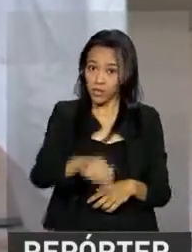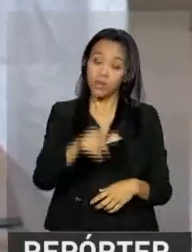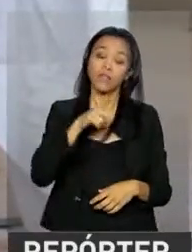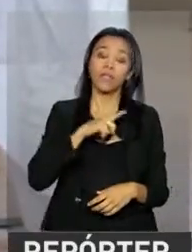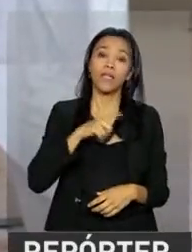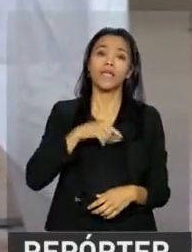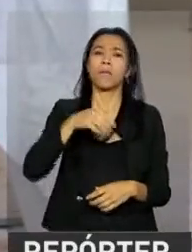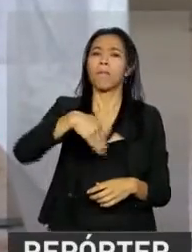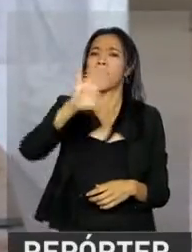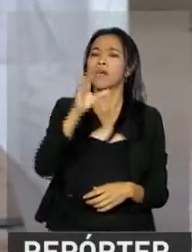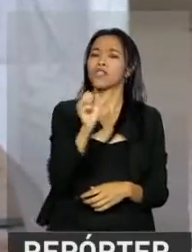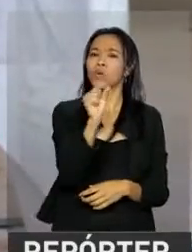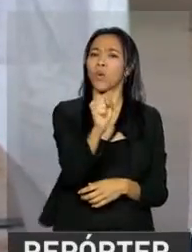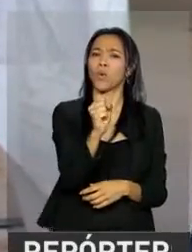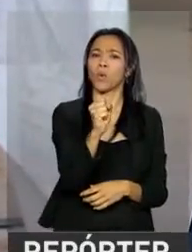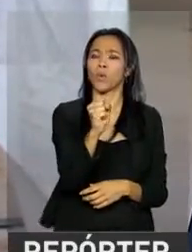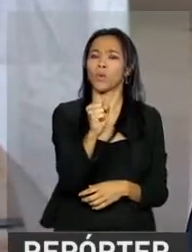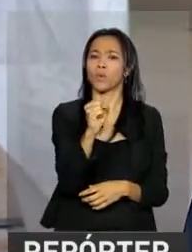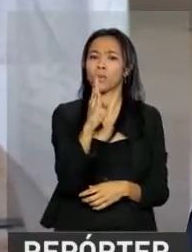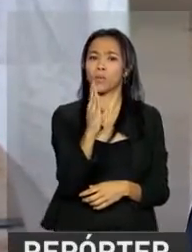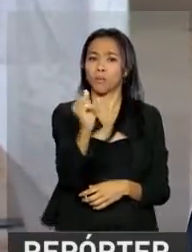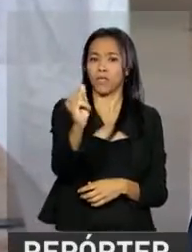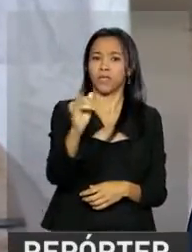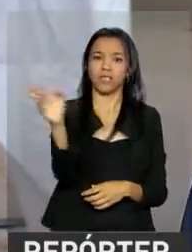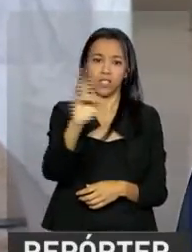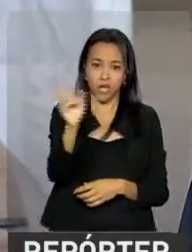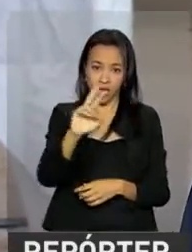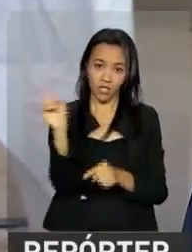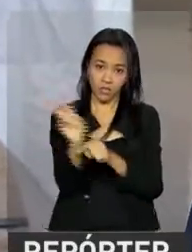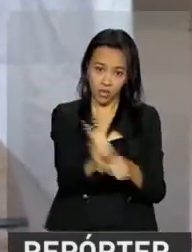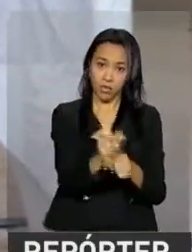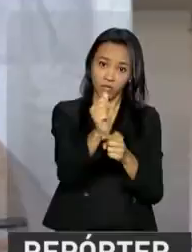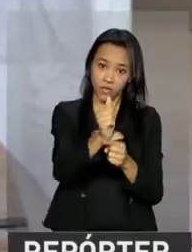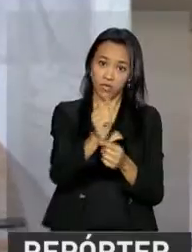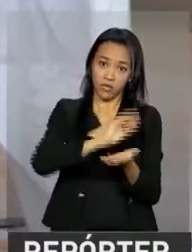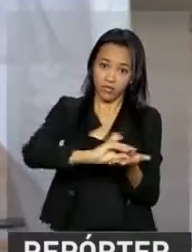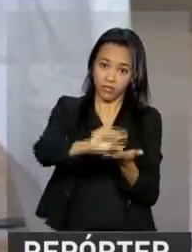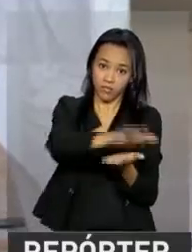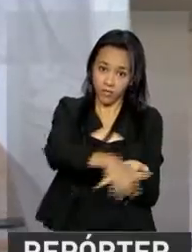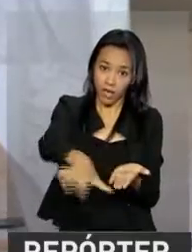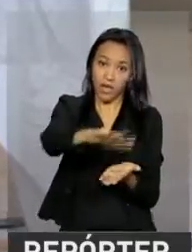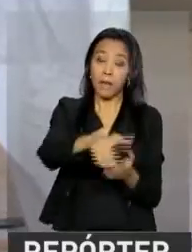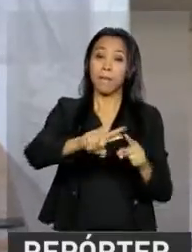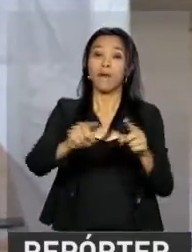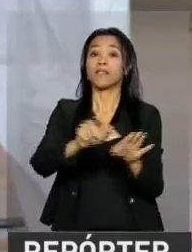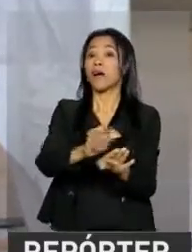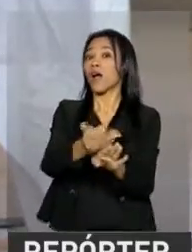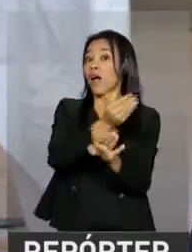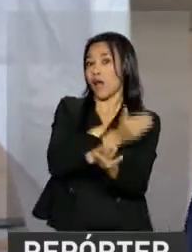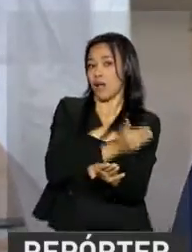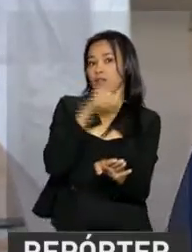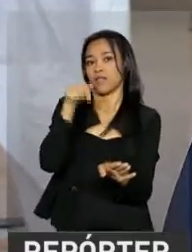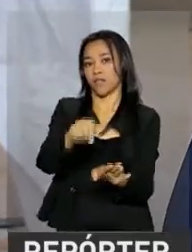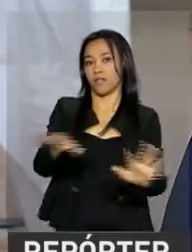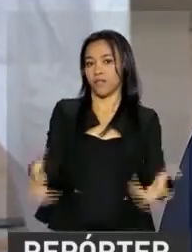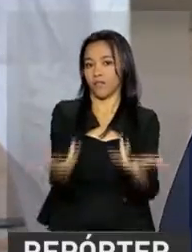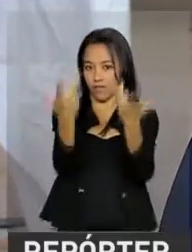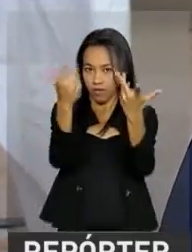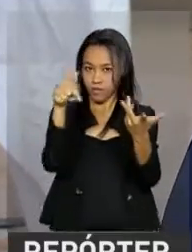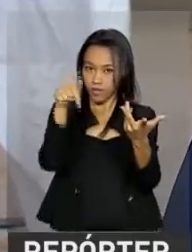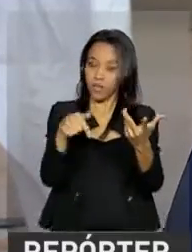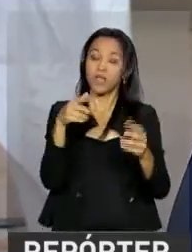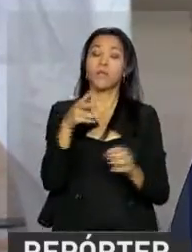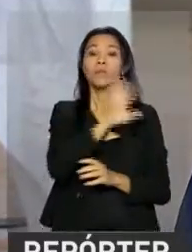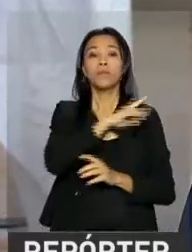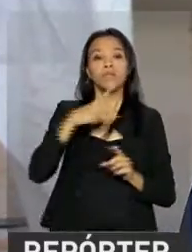de 8 bilhões de reais em linhas de crédito. Mas antes desse evento, aqui no Palácio do Planalto, o presidente